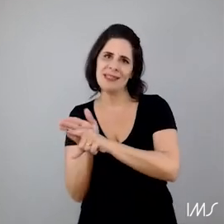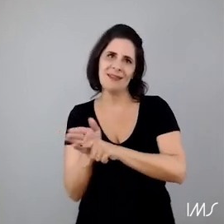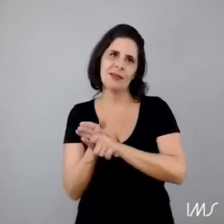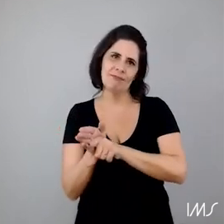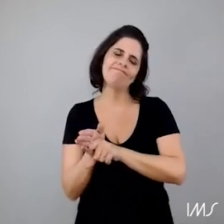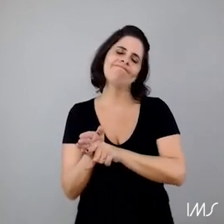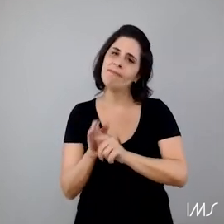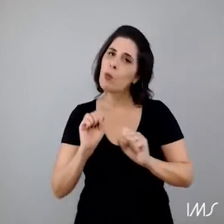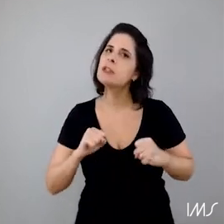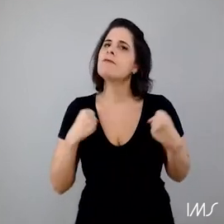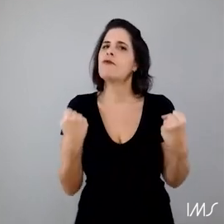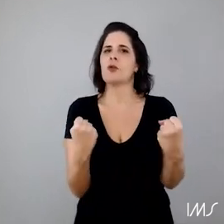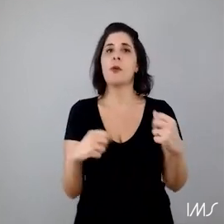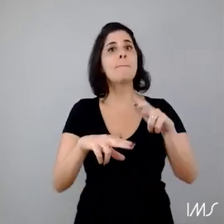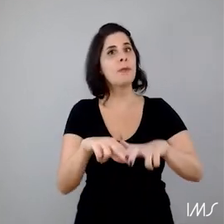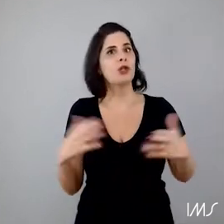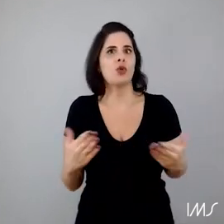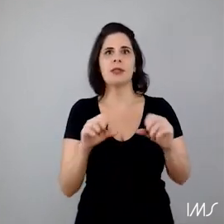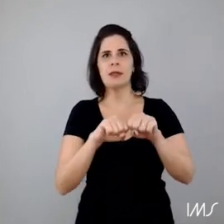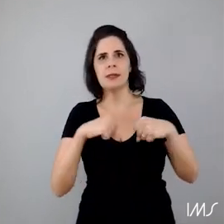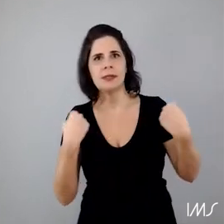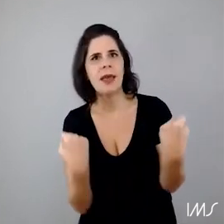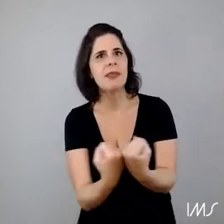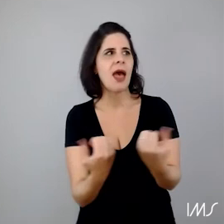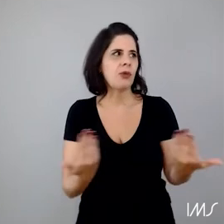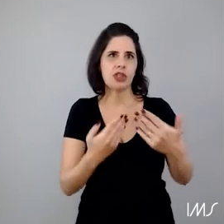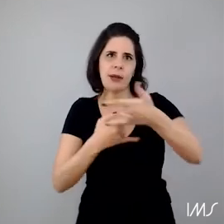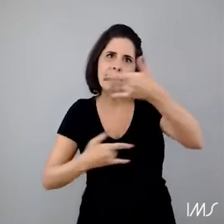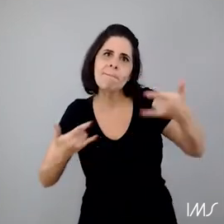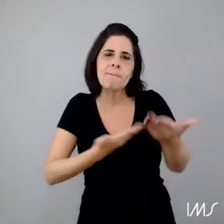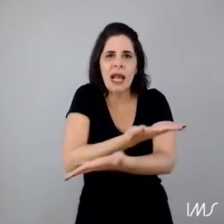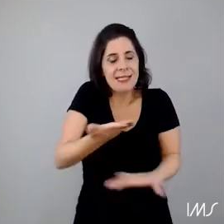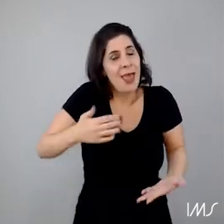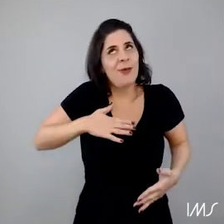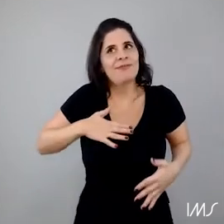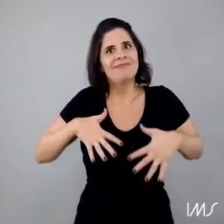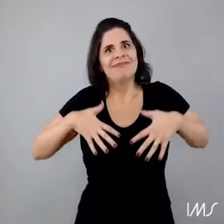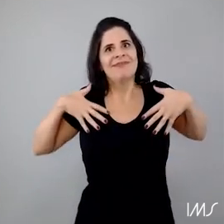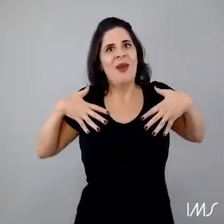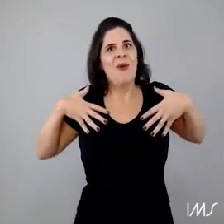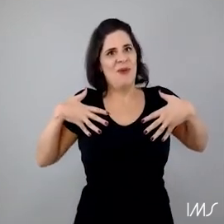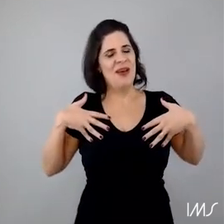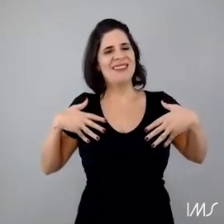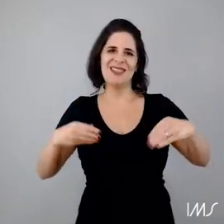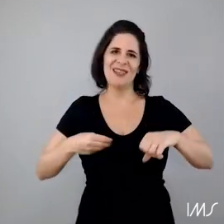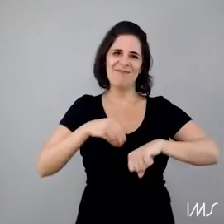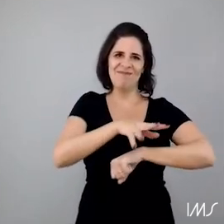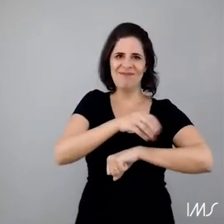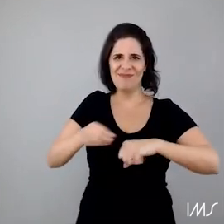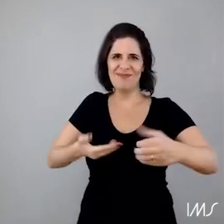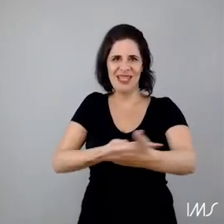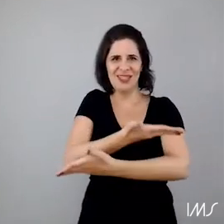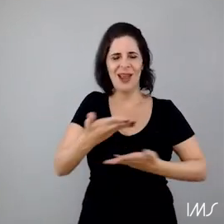de mediar, né? Eu queria que você, se quiser, falasse um pouco dos propósitos amplos seus e